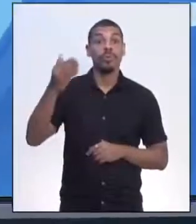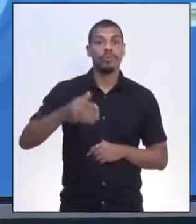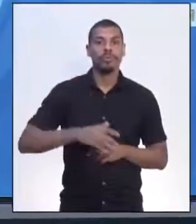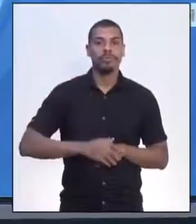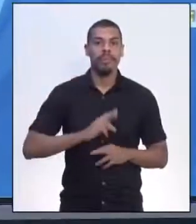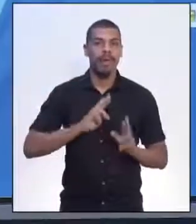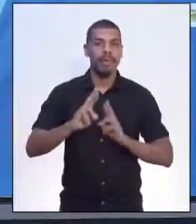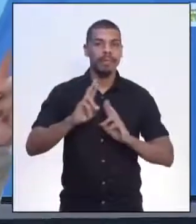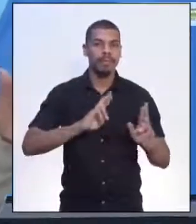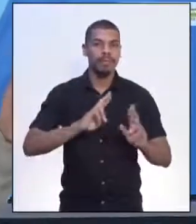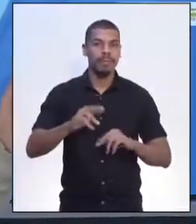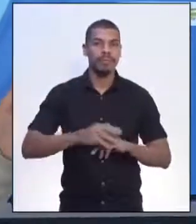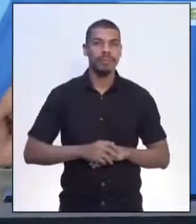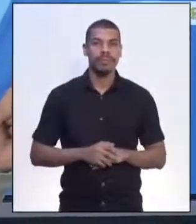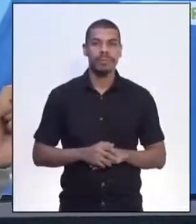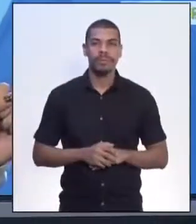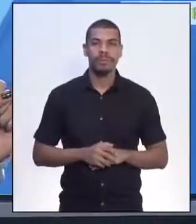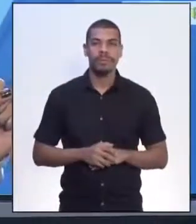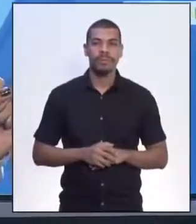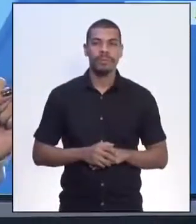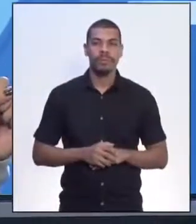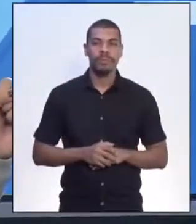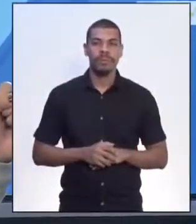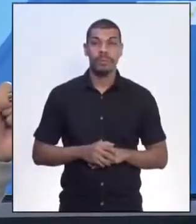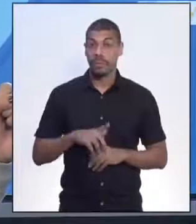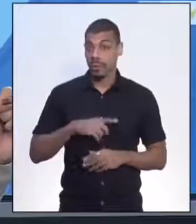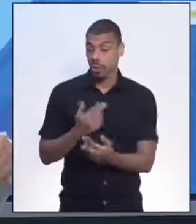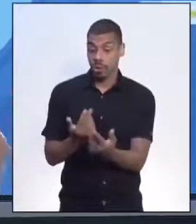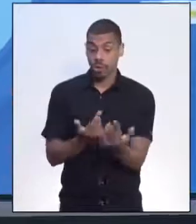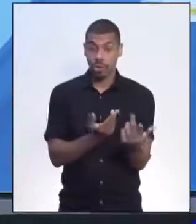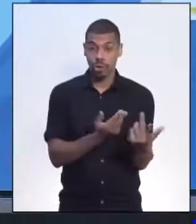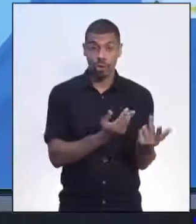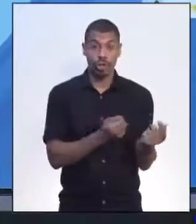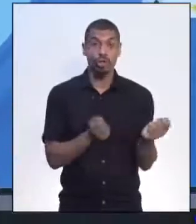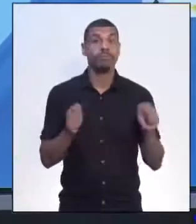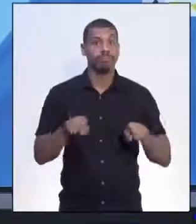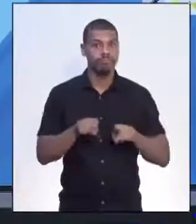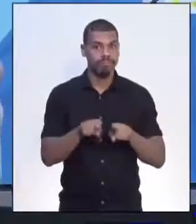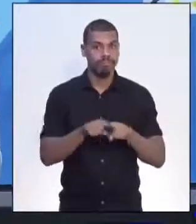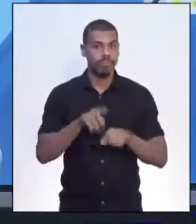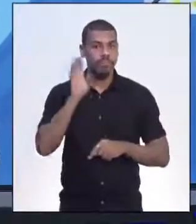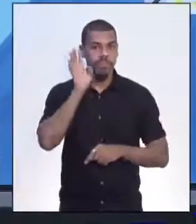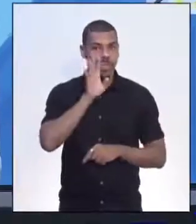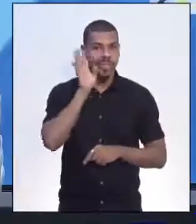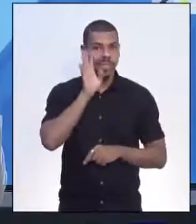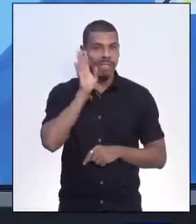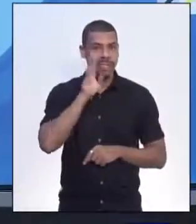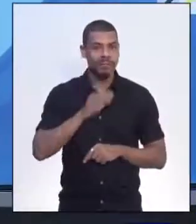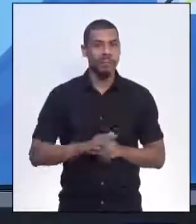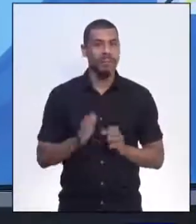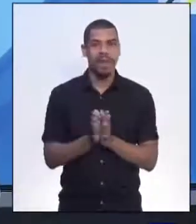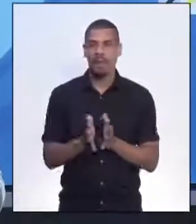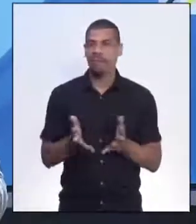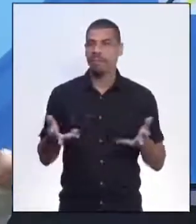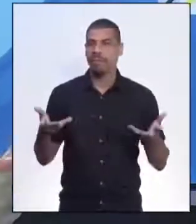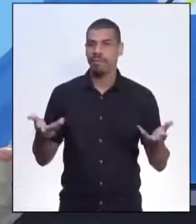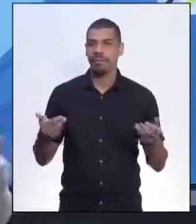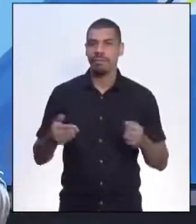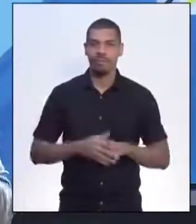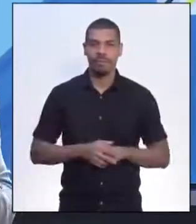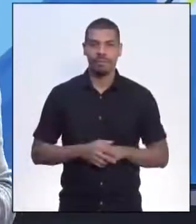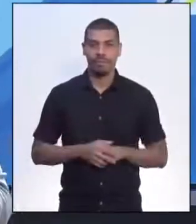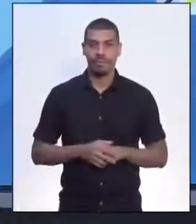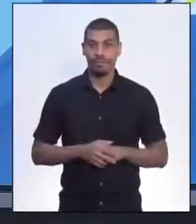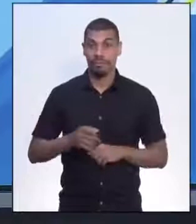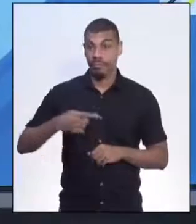vocês responderem. Faça do jeito que vocês fizeram no exercício anterior. Foi bem legal. It's wonderful. Foi maravilhoso para a